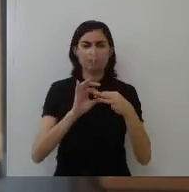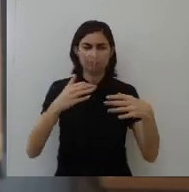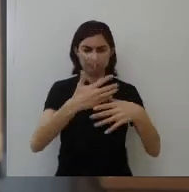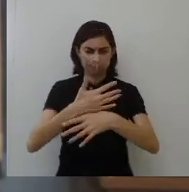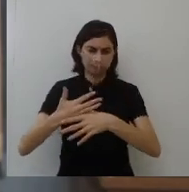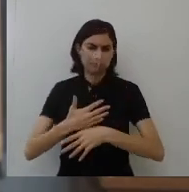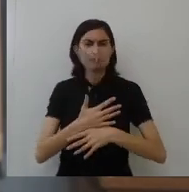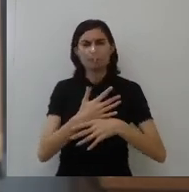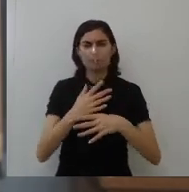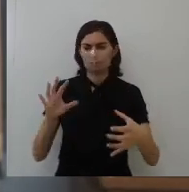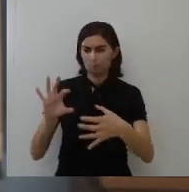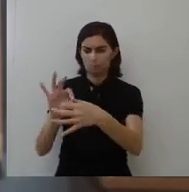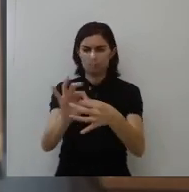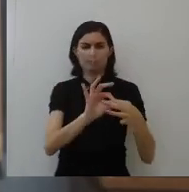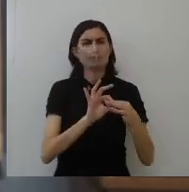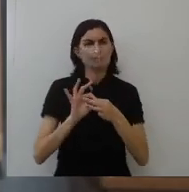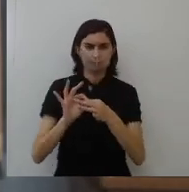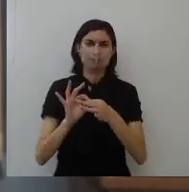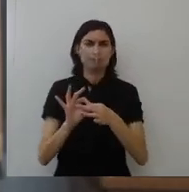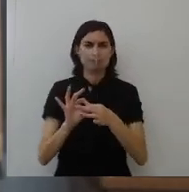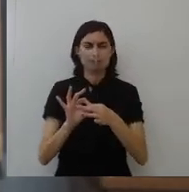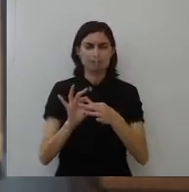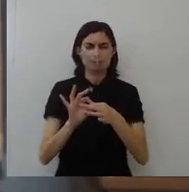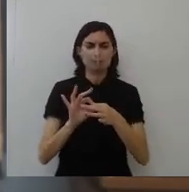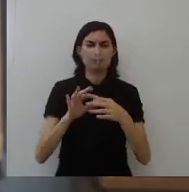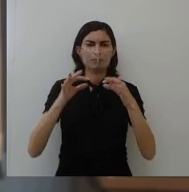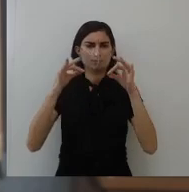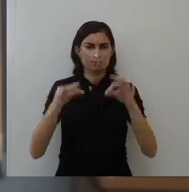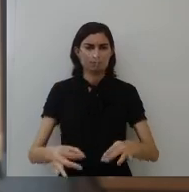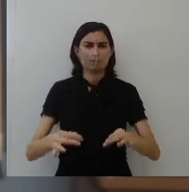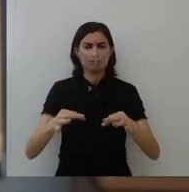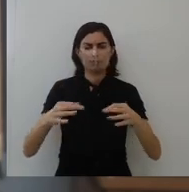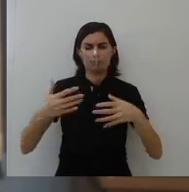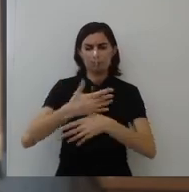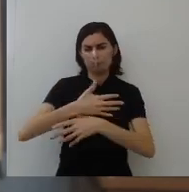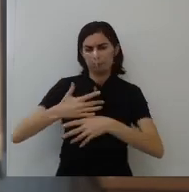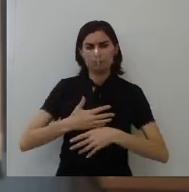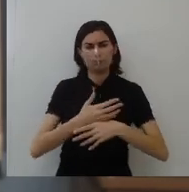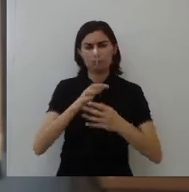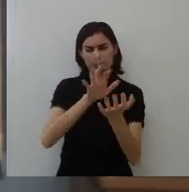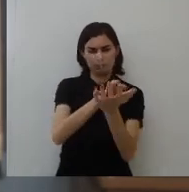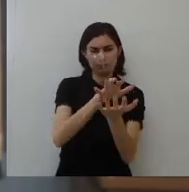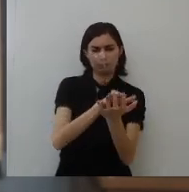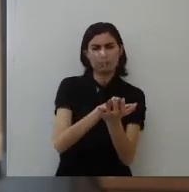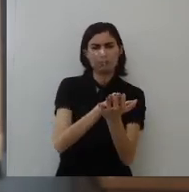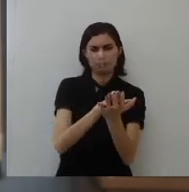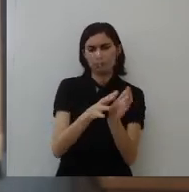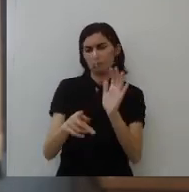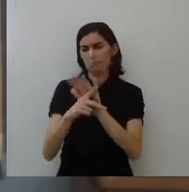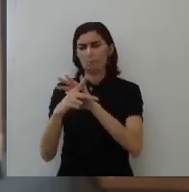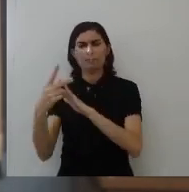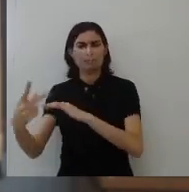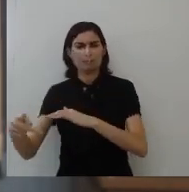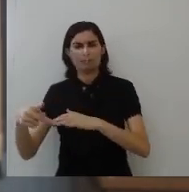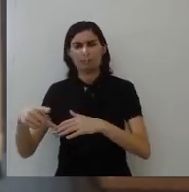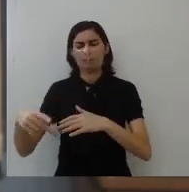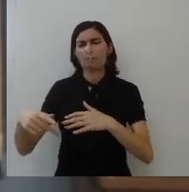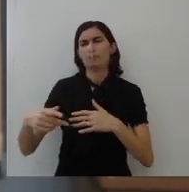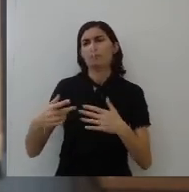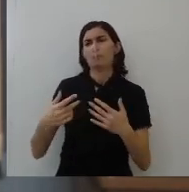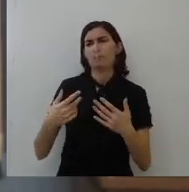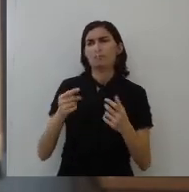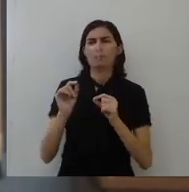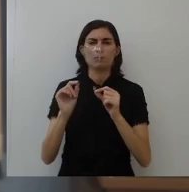cidades. Essa interligação, essa interconexão é exatamente a rede urbana. Né? Então Recife faz parte da rede urbana